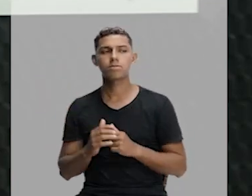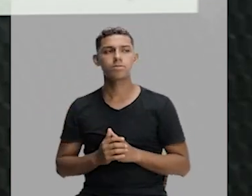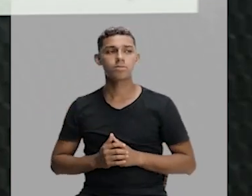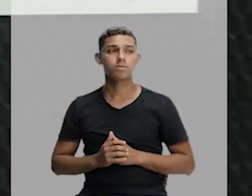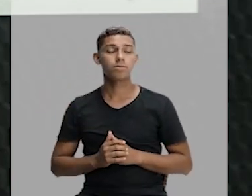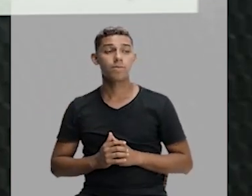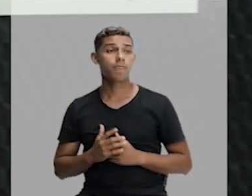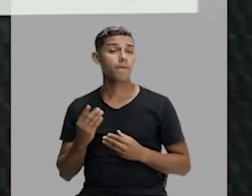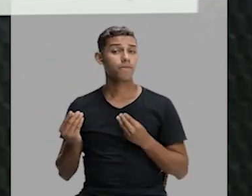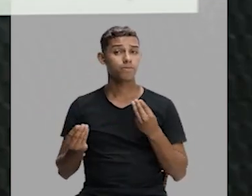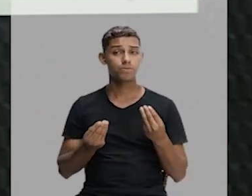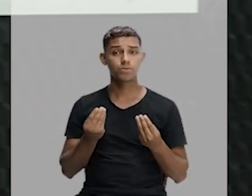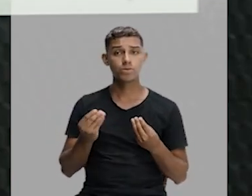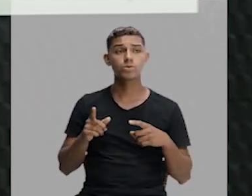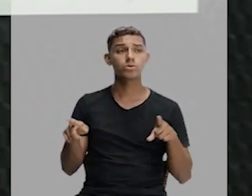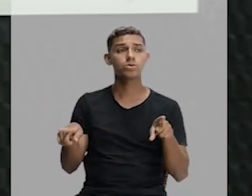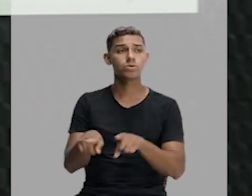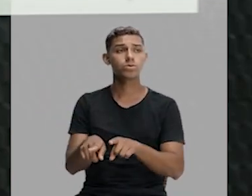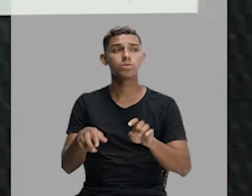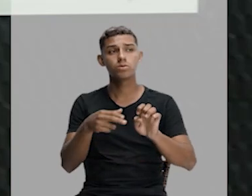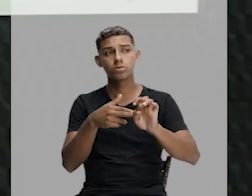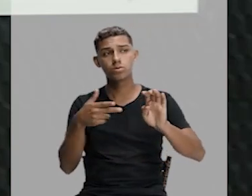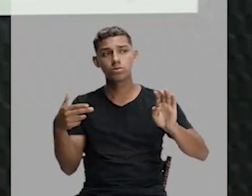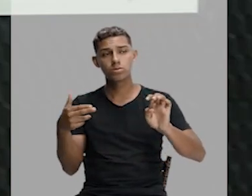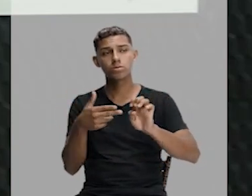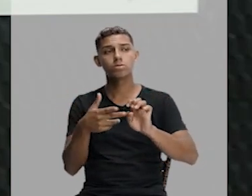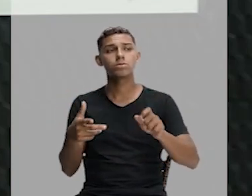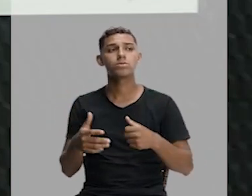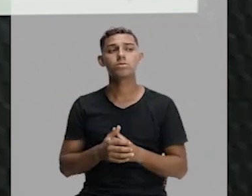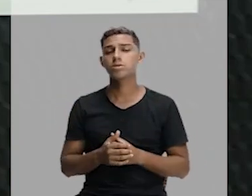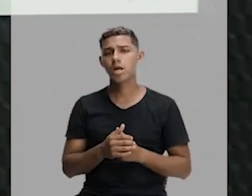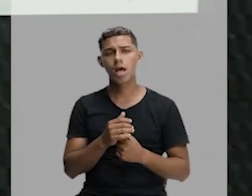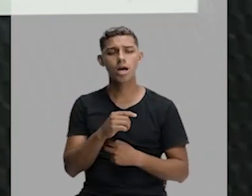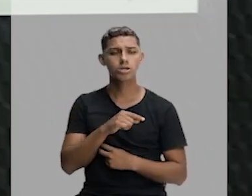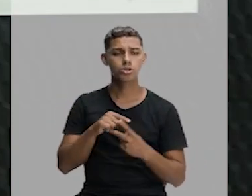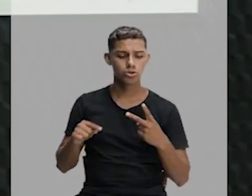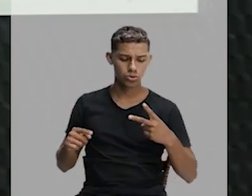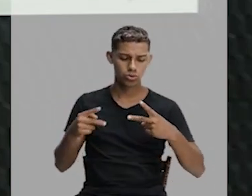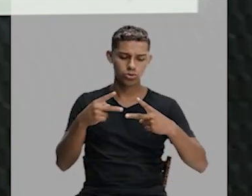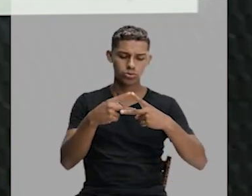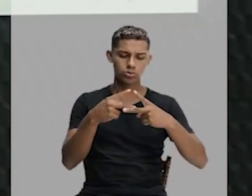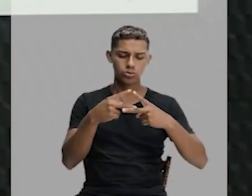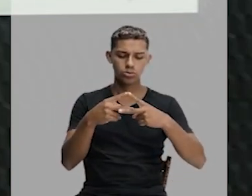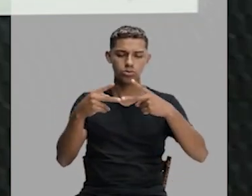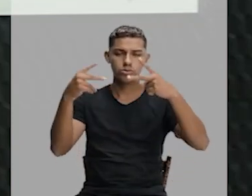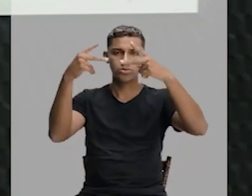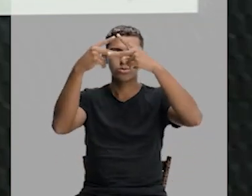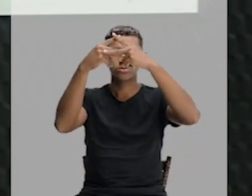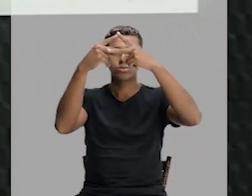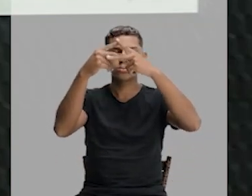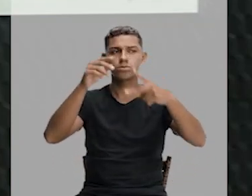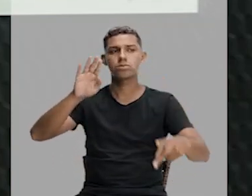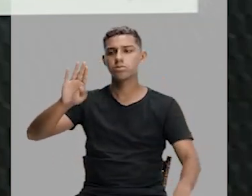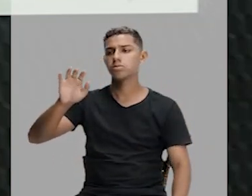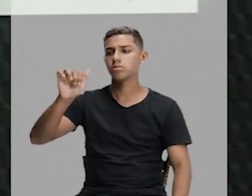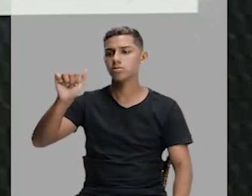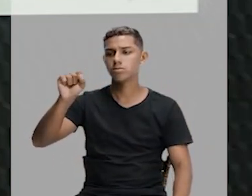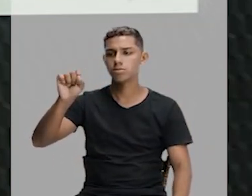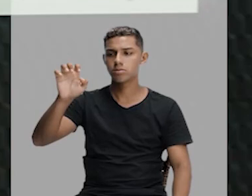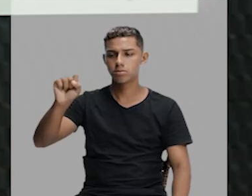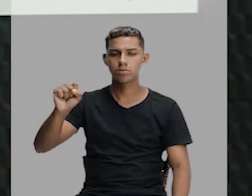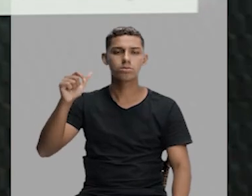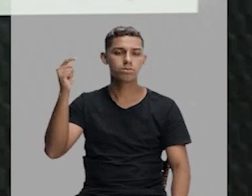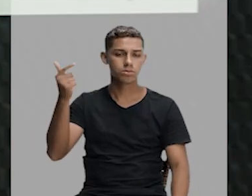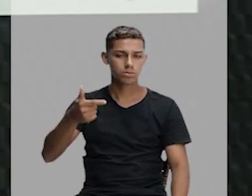destacar como elemento do polígono? As duas bases, não é isso? Os polígonos que formam as bases. Então, olha